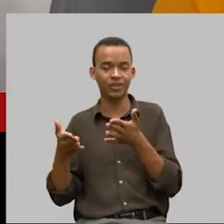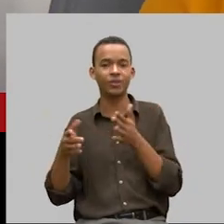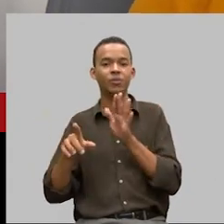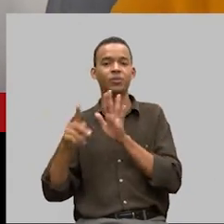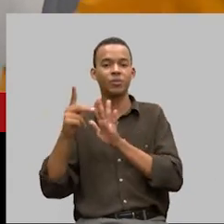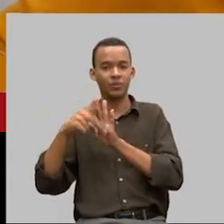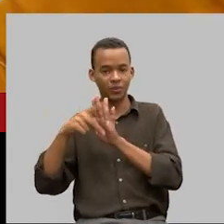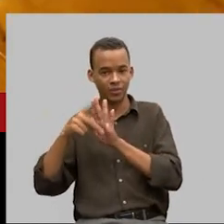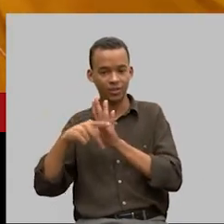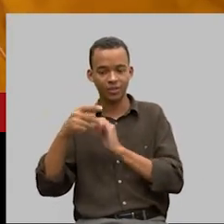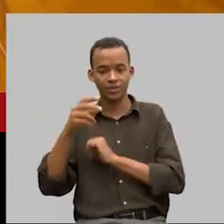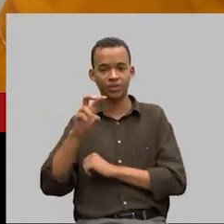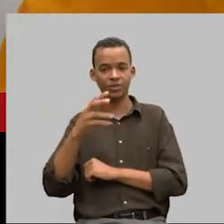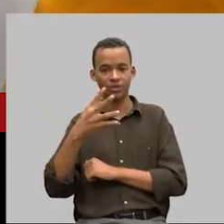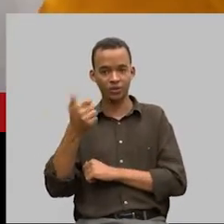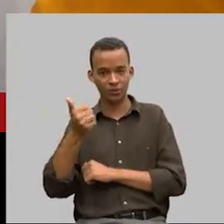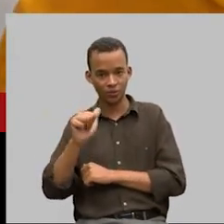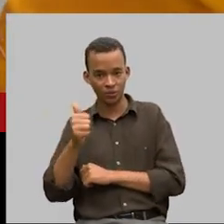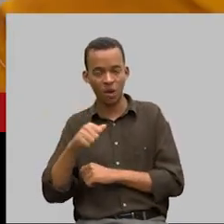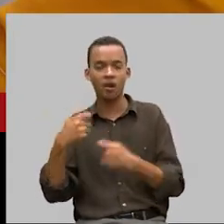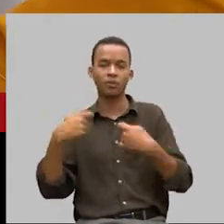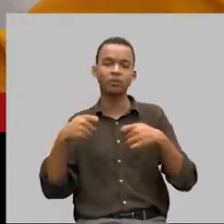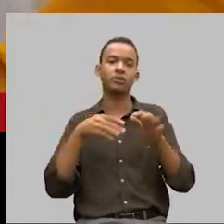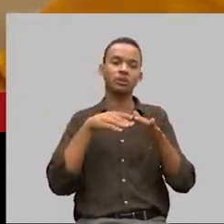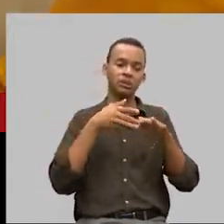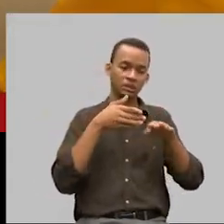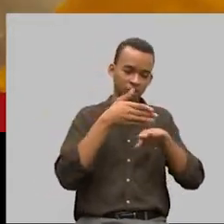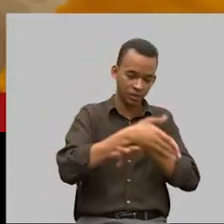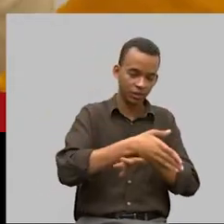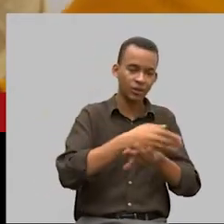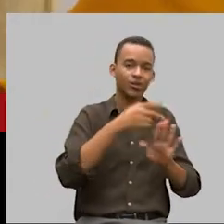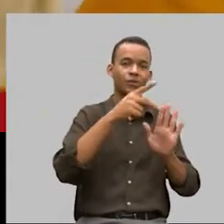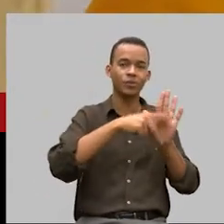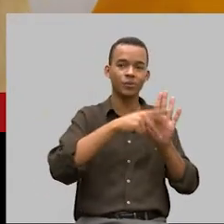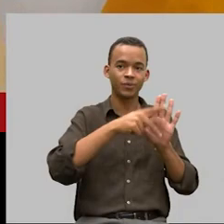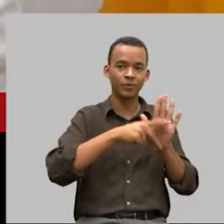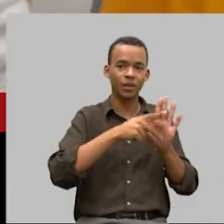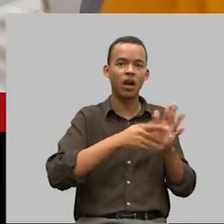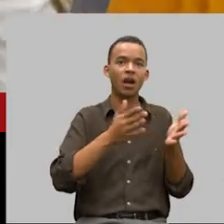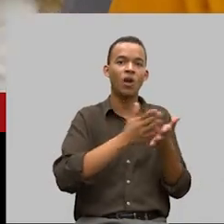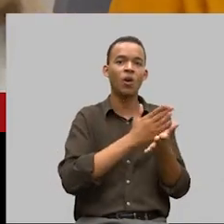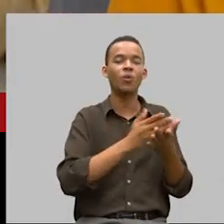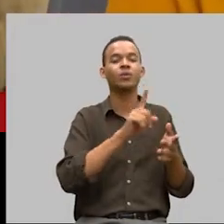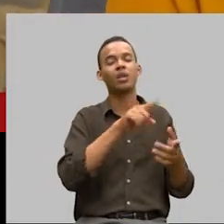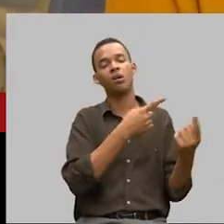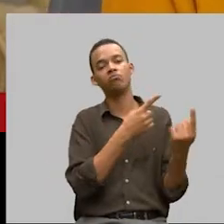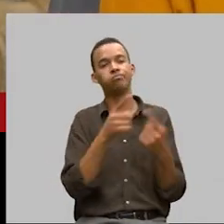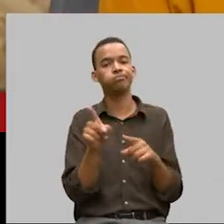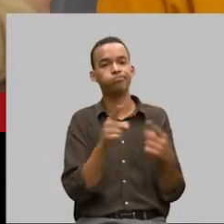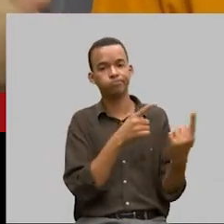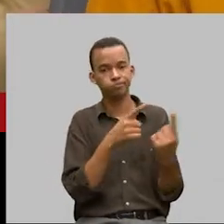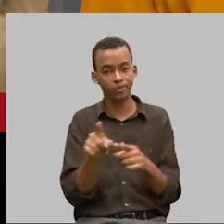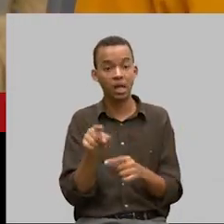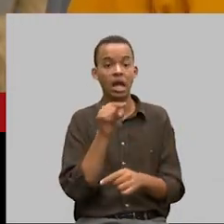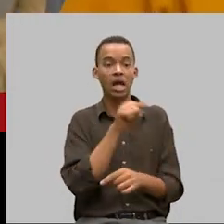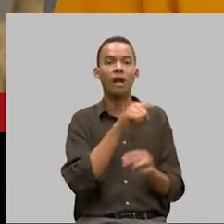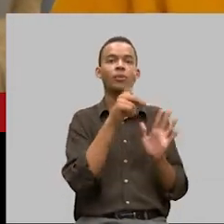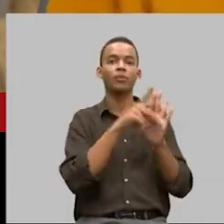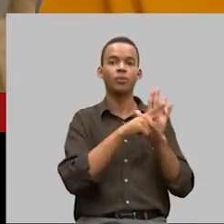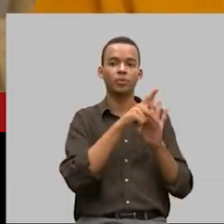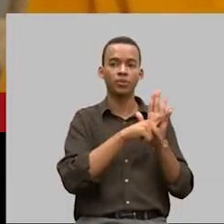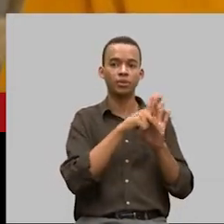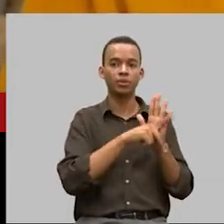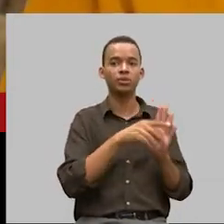a gente precisa também Entrar no portal da Assembleia para falar daqueles projetos que nos atacam e esse 46 ataca a